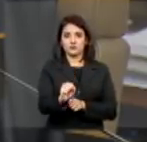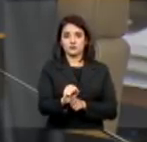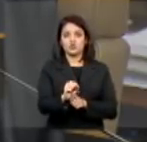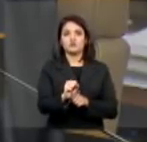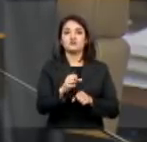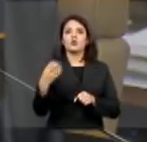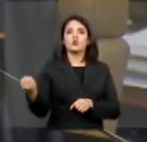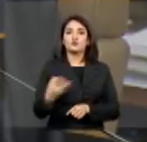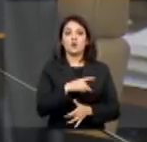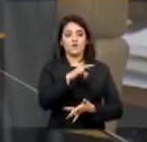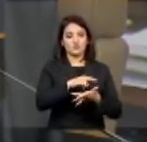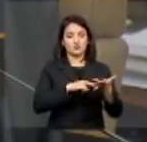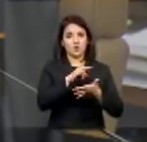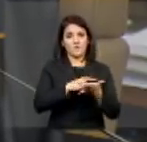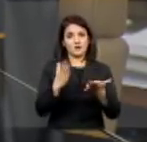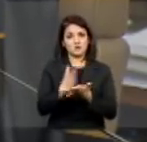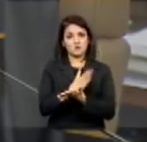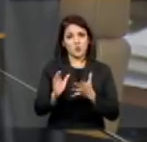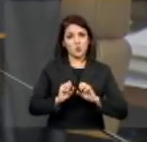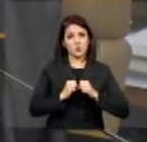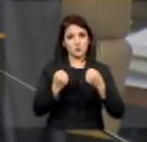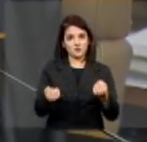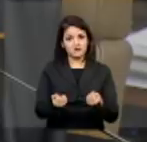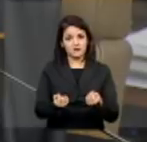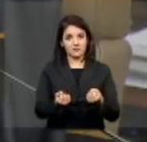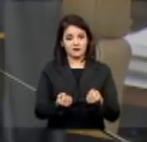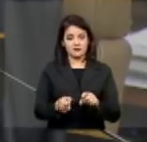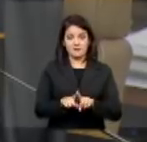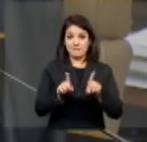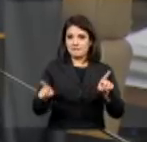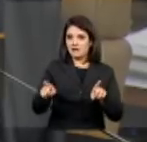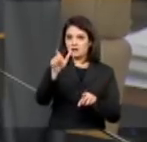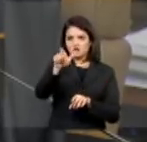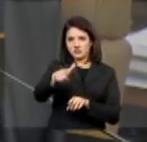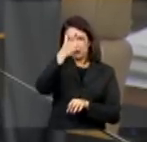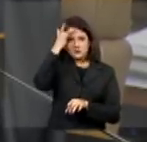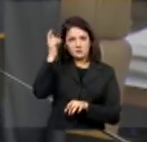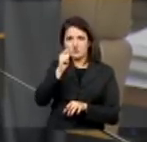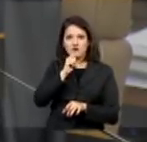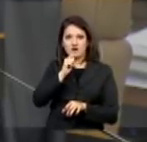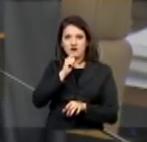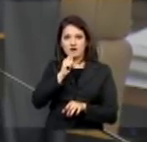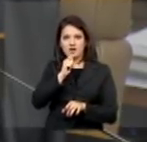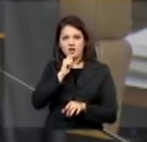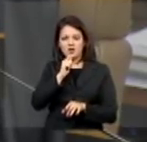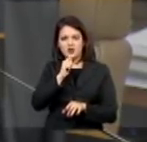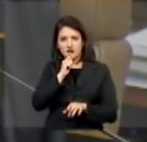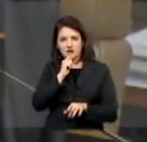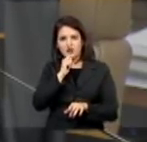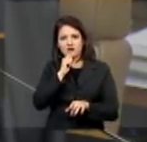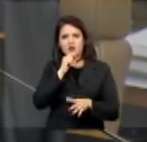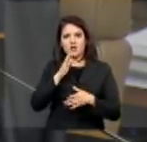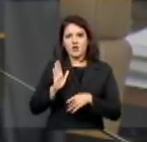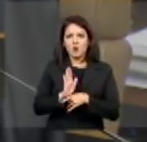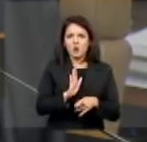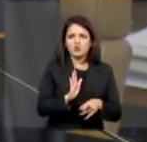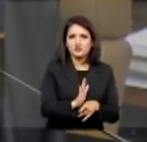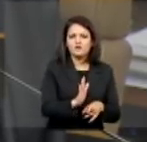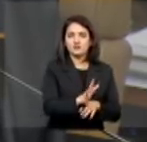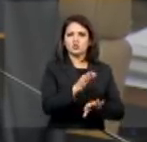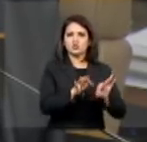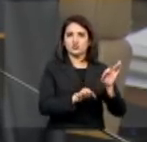algumas defesas todas de não colaboradores conjuntamente as suas alegações finais